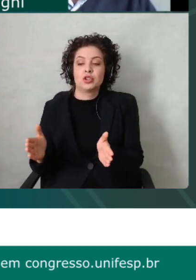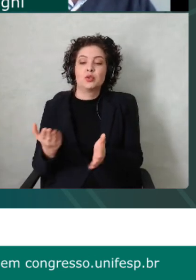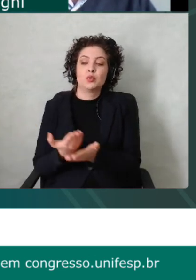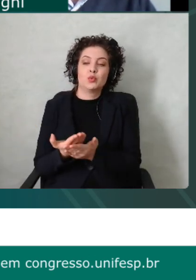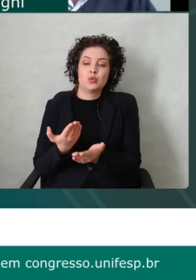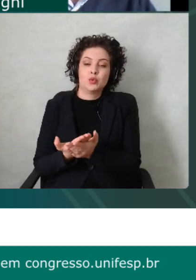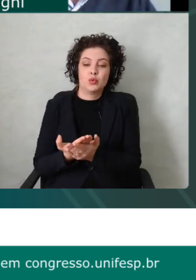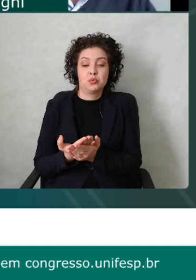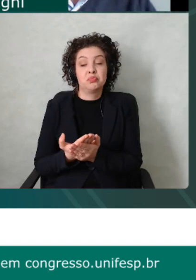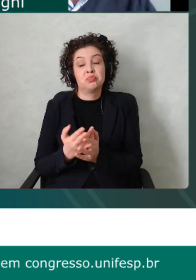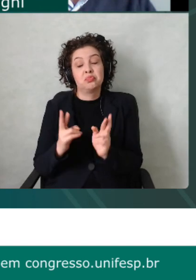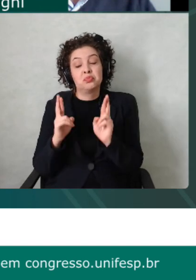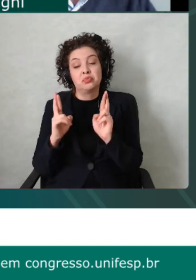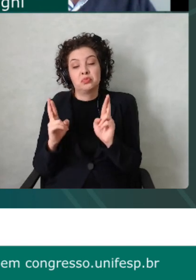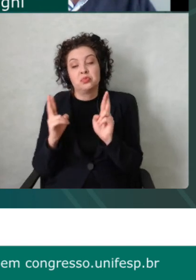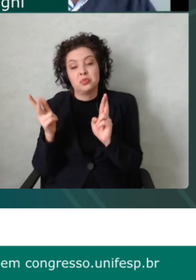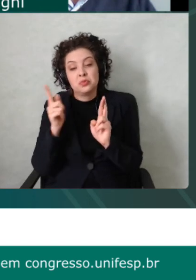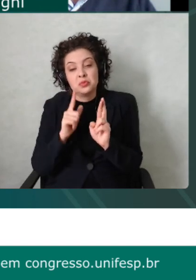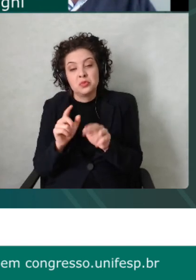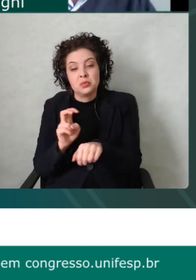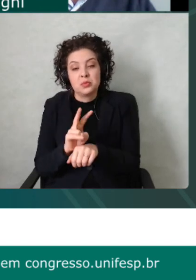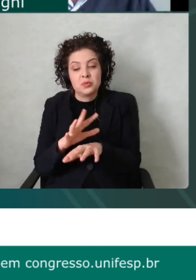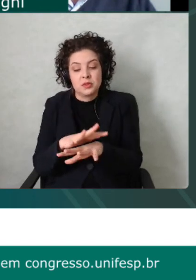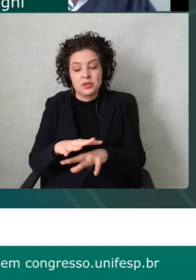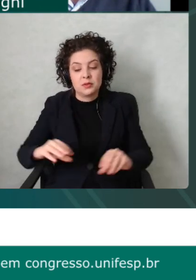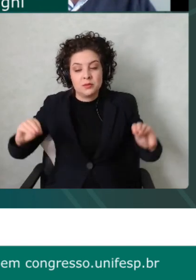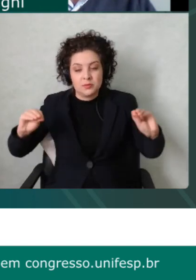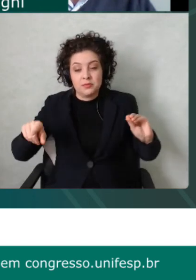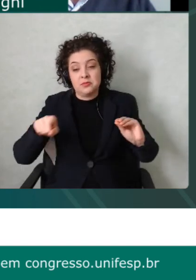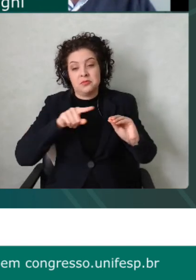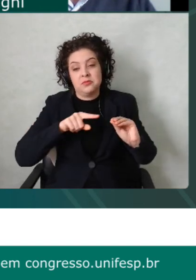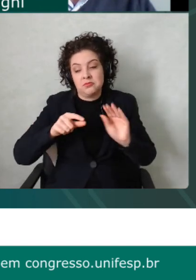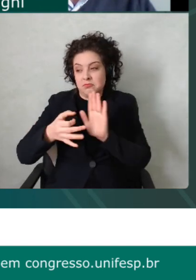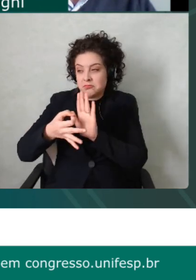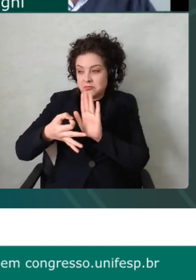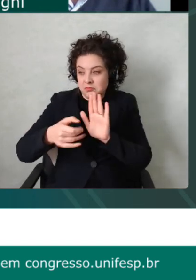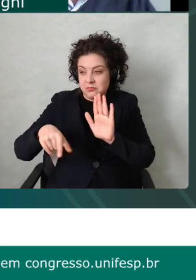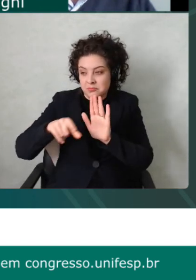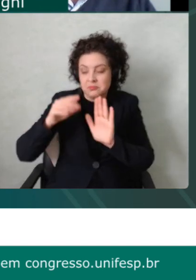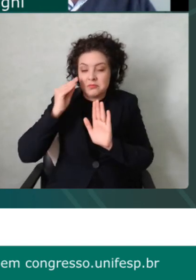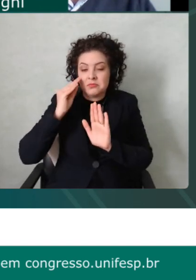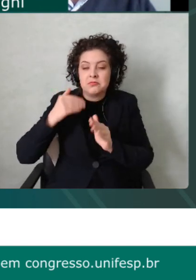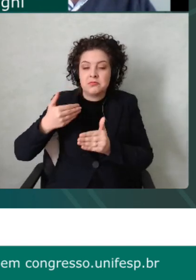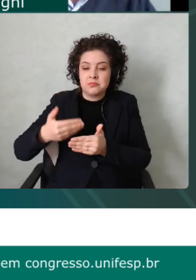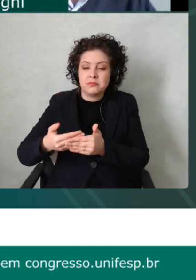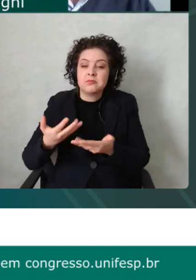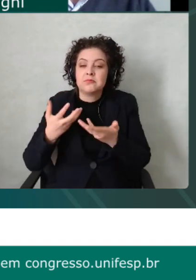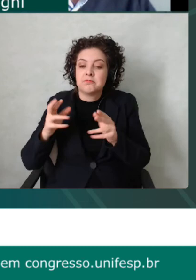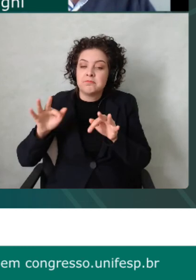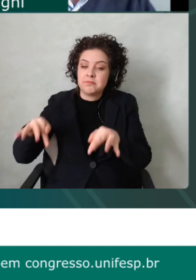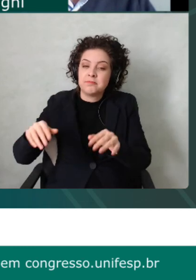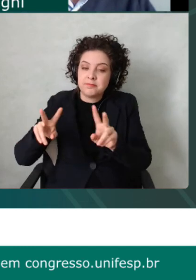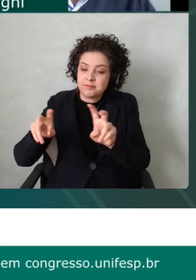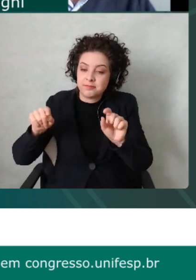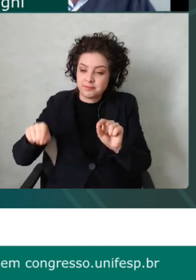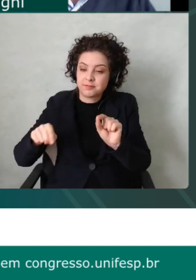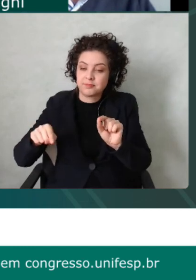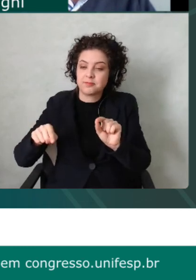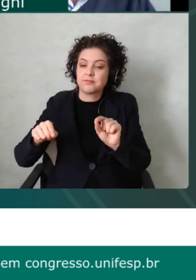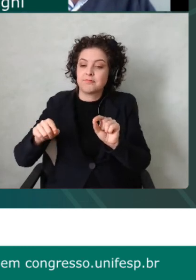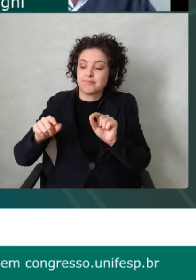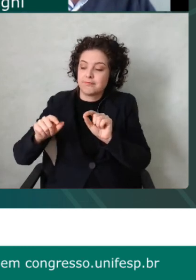consegue fazer o vírus desaparecer como vocês tiveram nesse paciente. Eu queria que você finalizasse falando um pouquinho disso e trazendo aí um